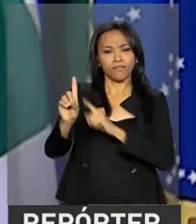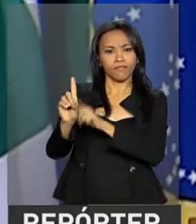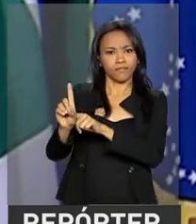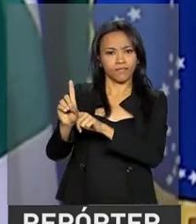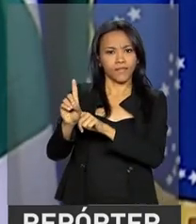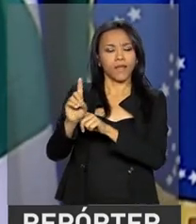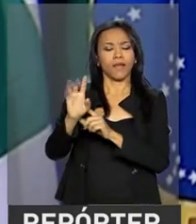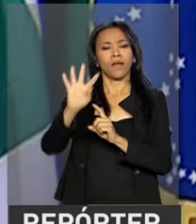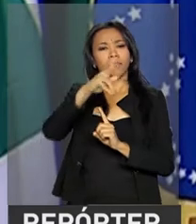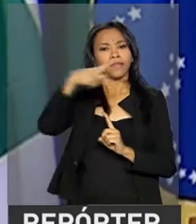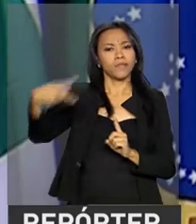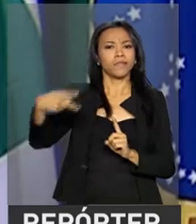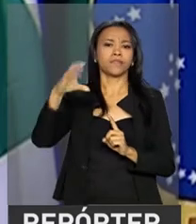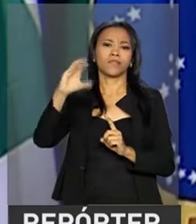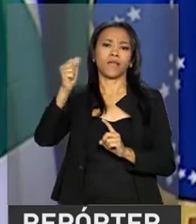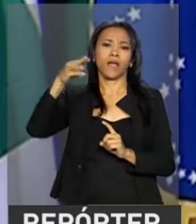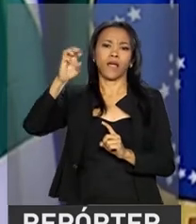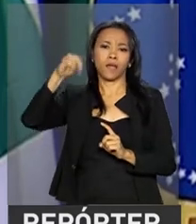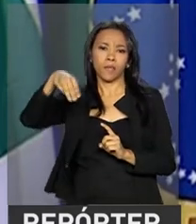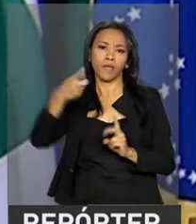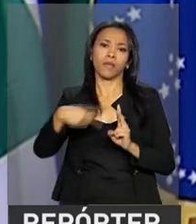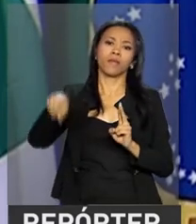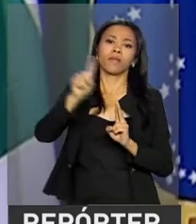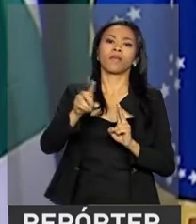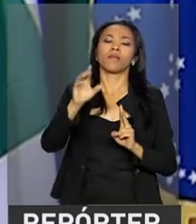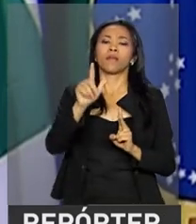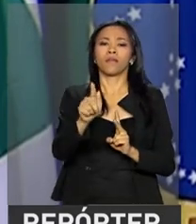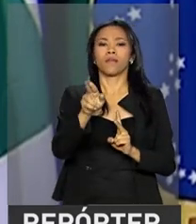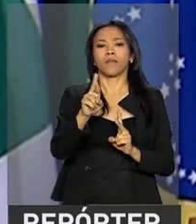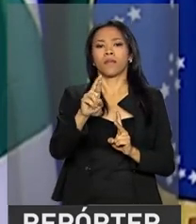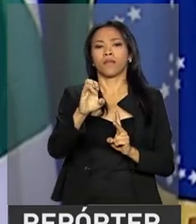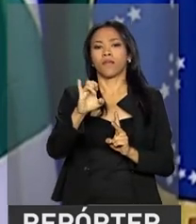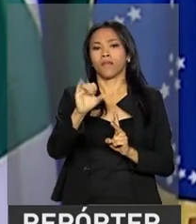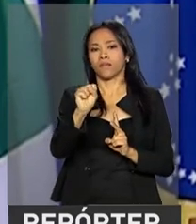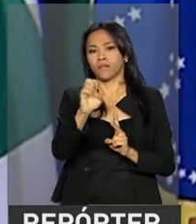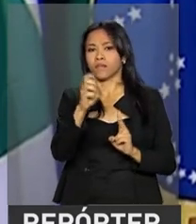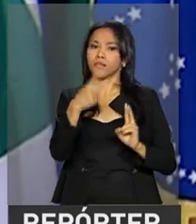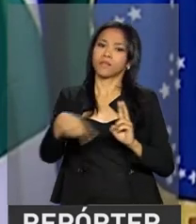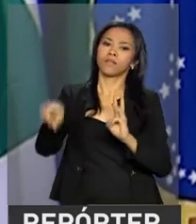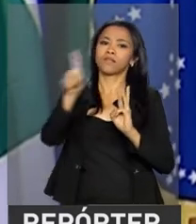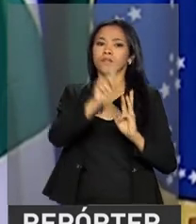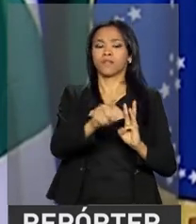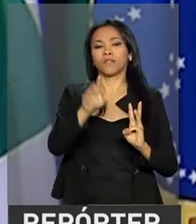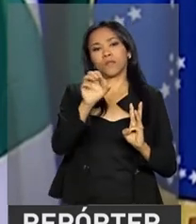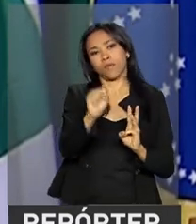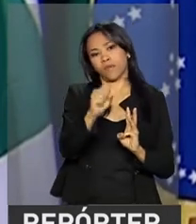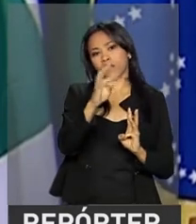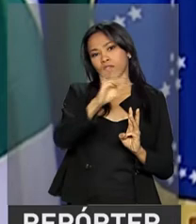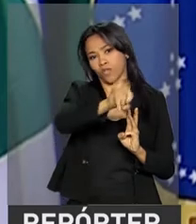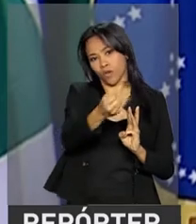presidente Carmen Lúcia, a doutora Gleice, enfim, todas, a presidente do STJ,